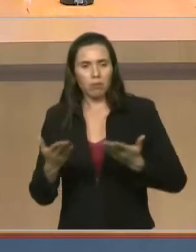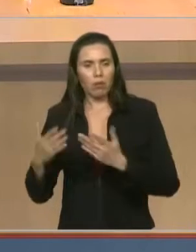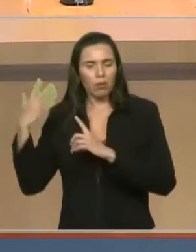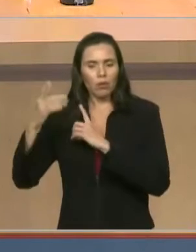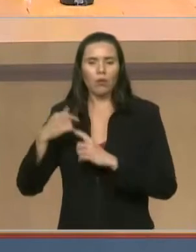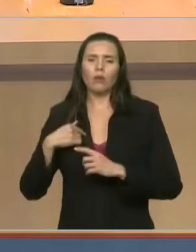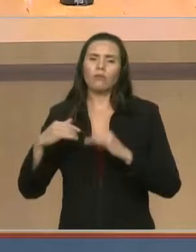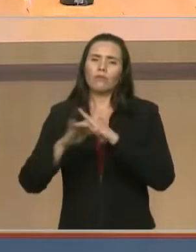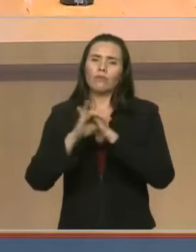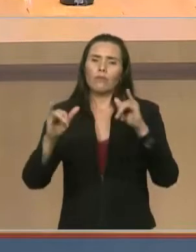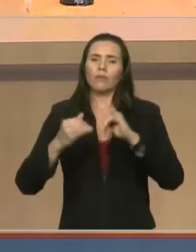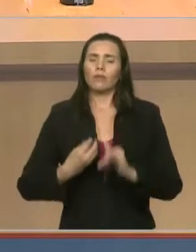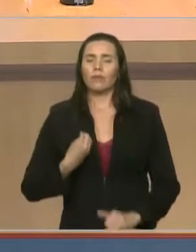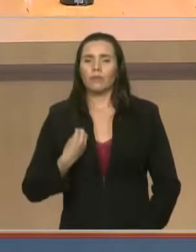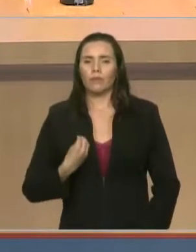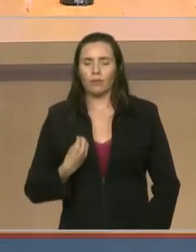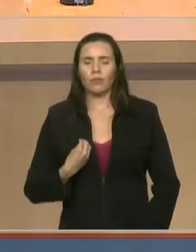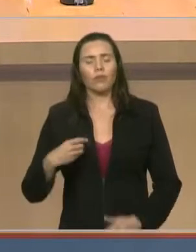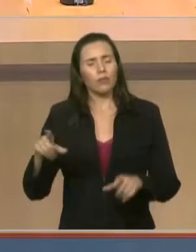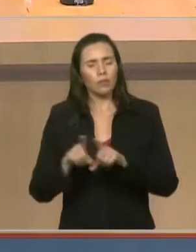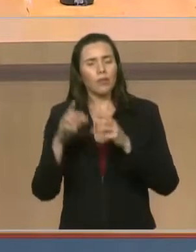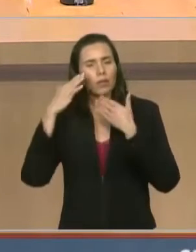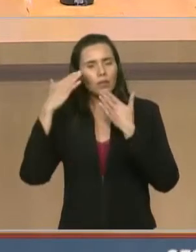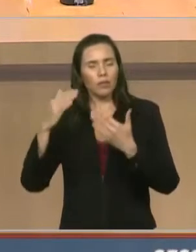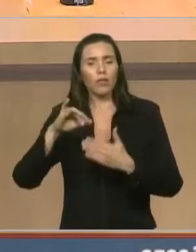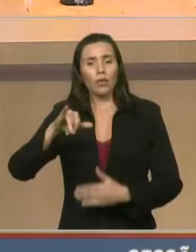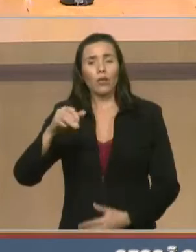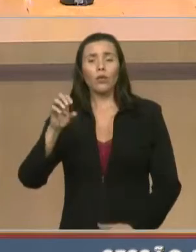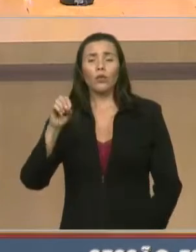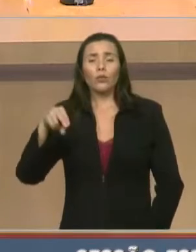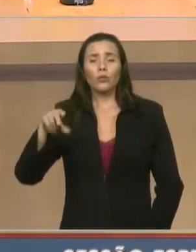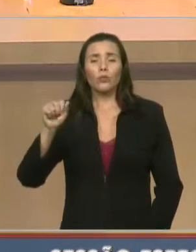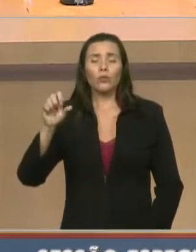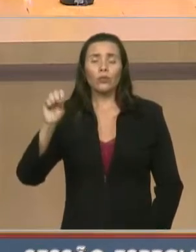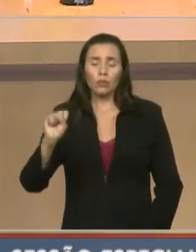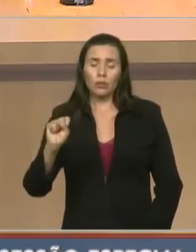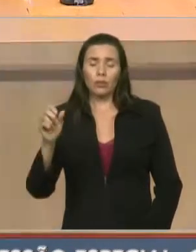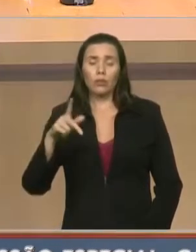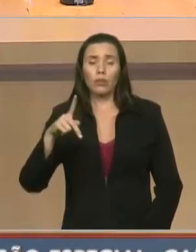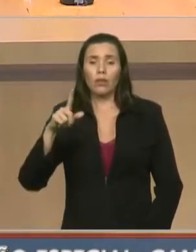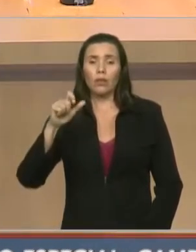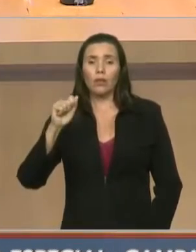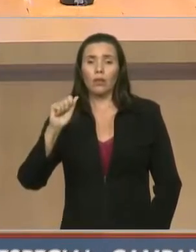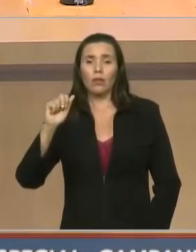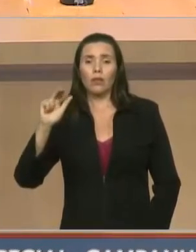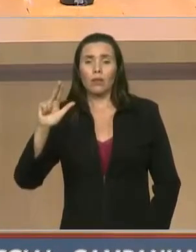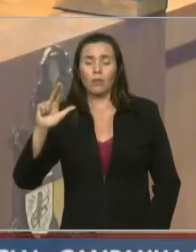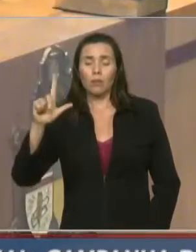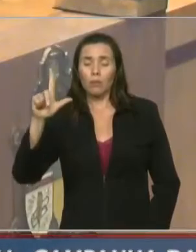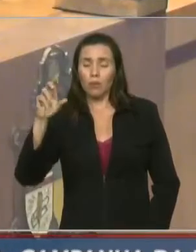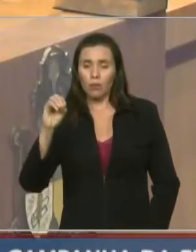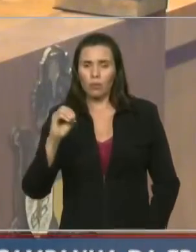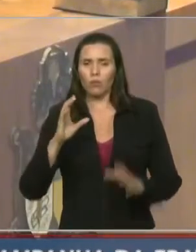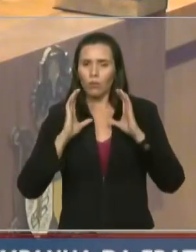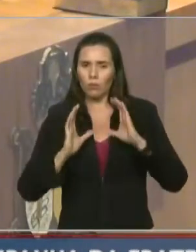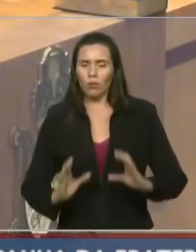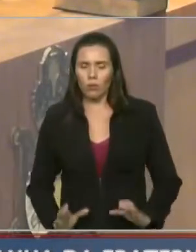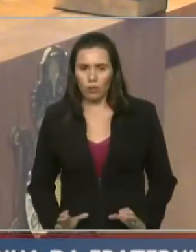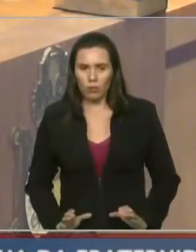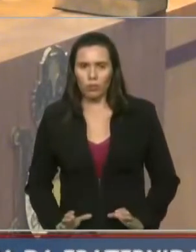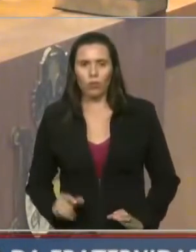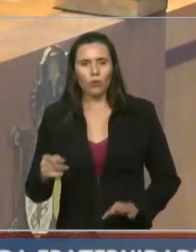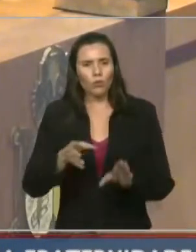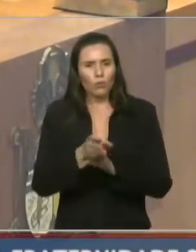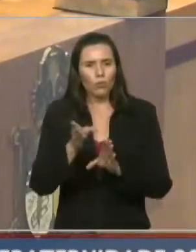e agradecer a presença de Jonas Paulo Neres, coordenador executivo do Conselho